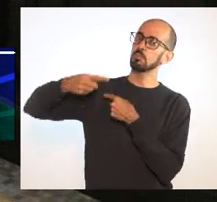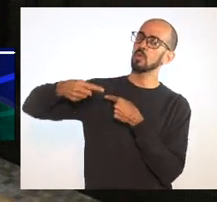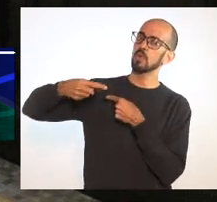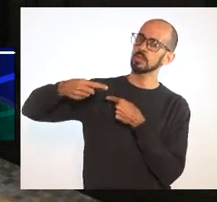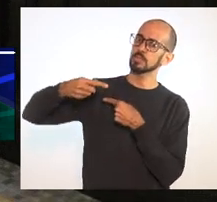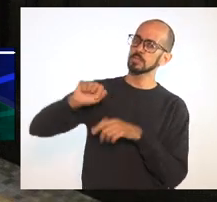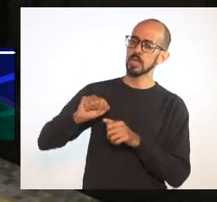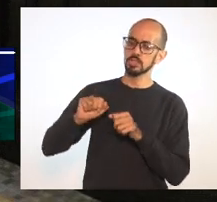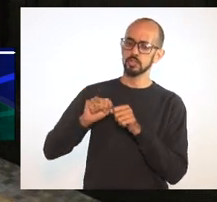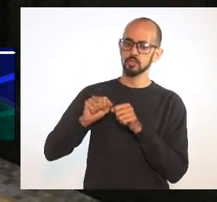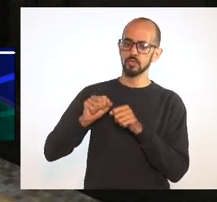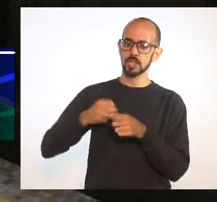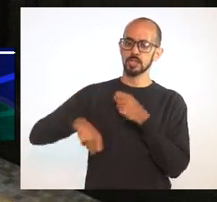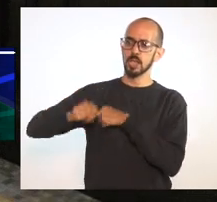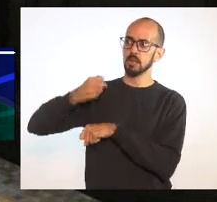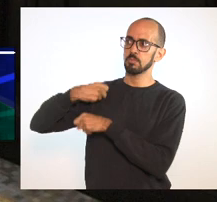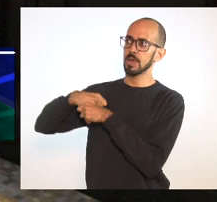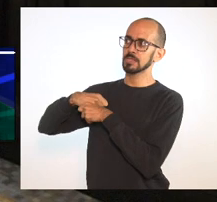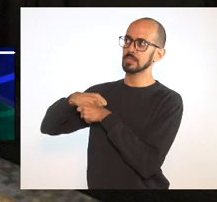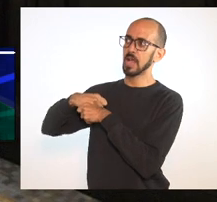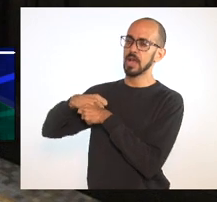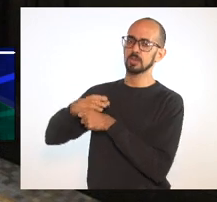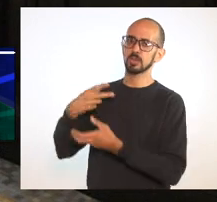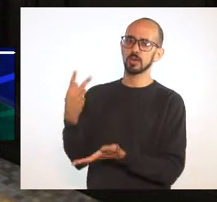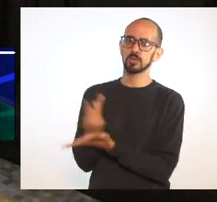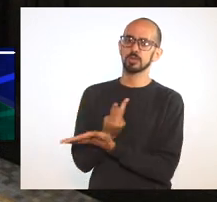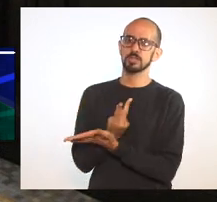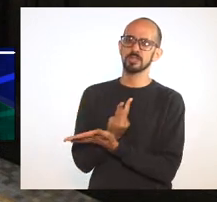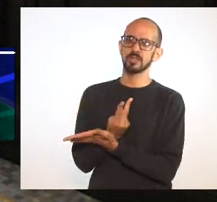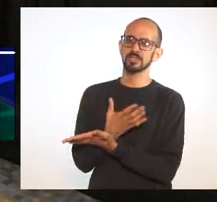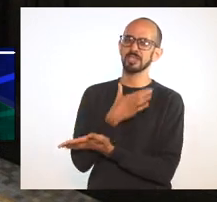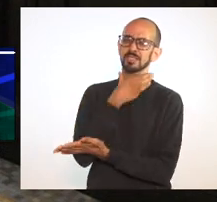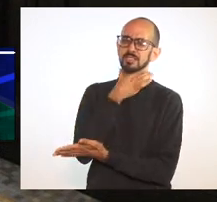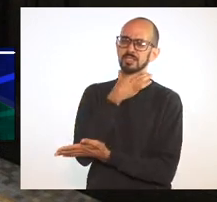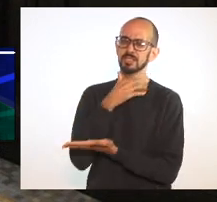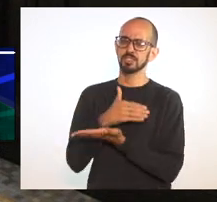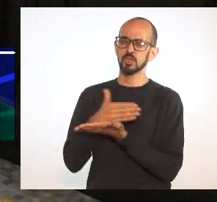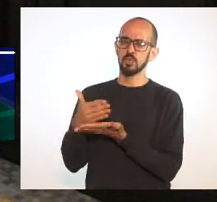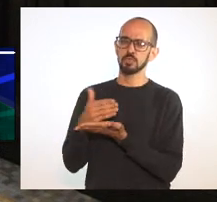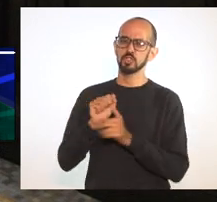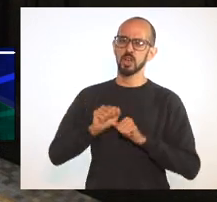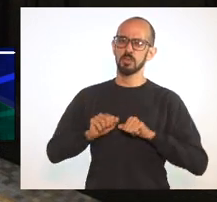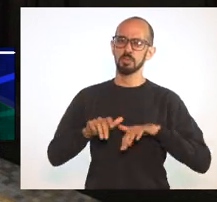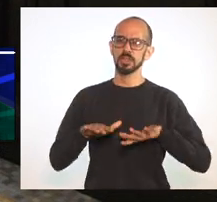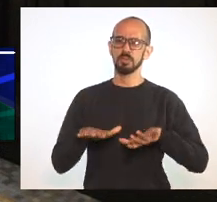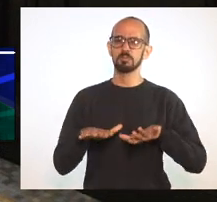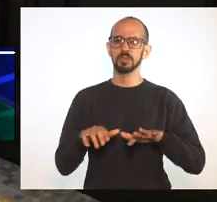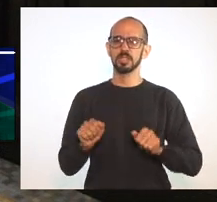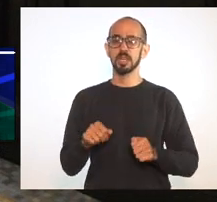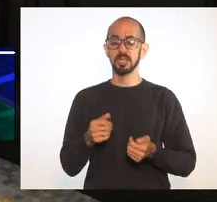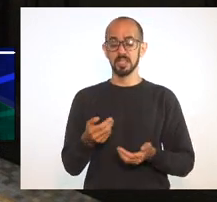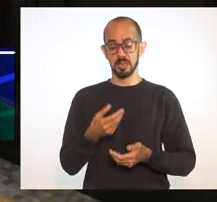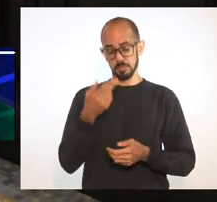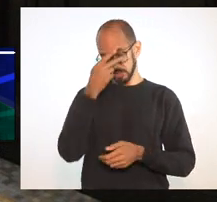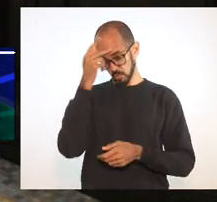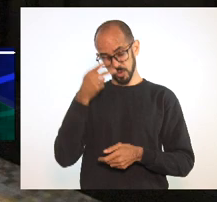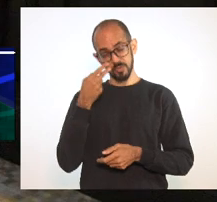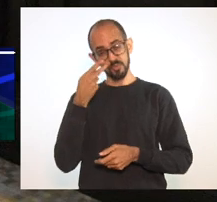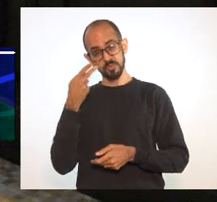o ano passado, uma crise sanitária, que em visita ao hospital